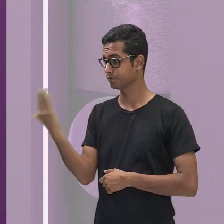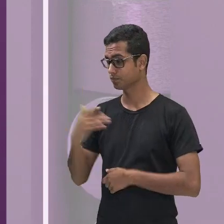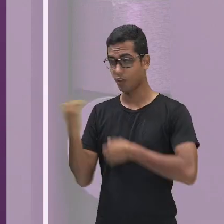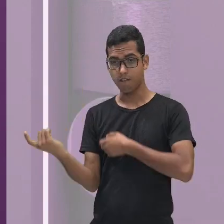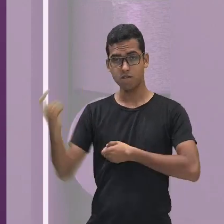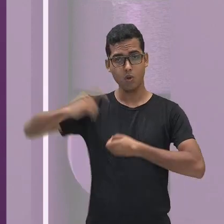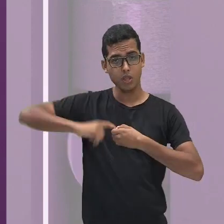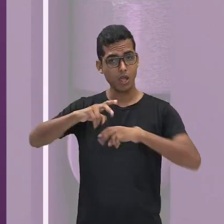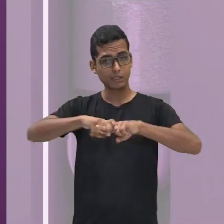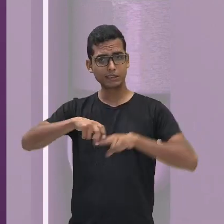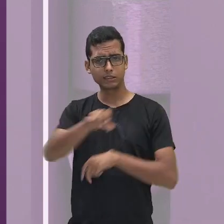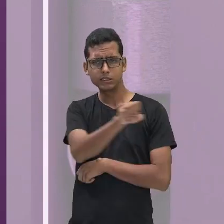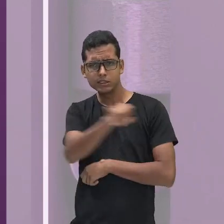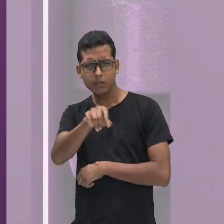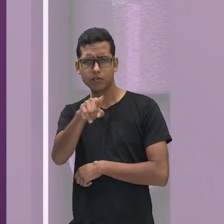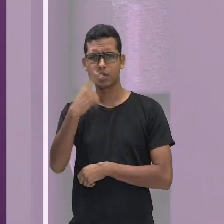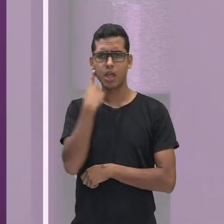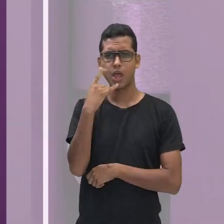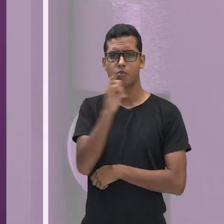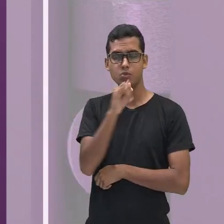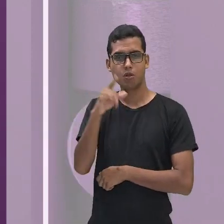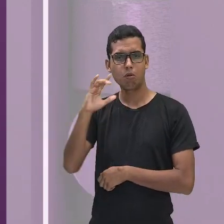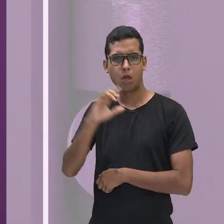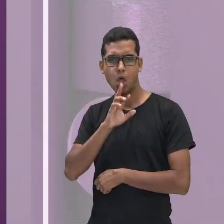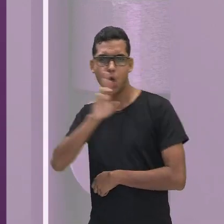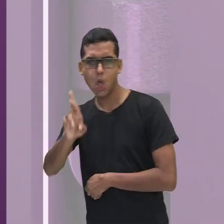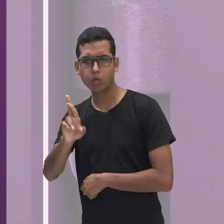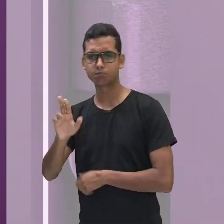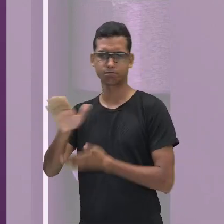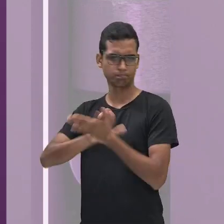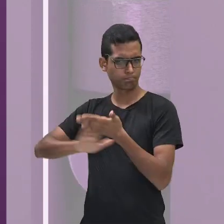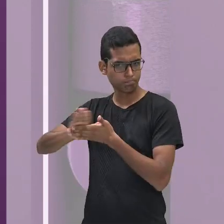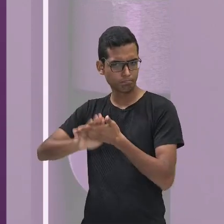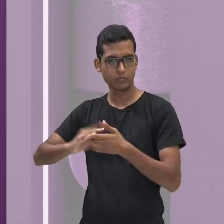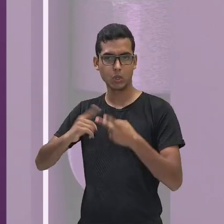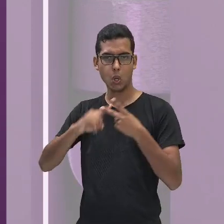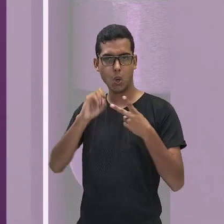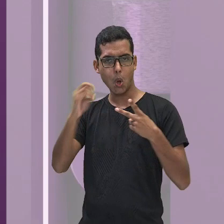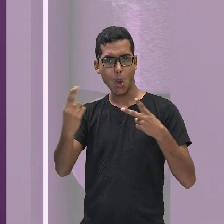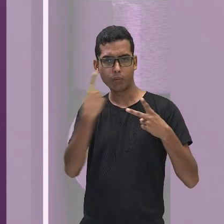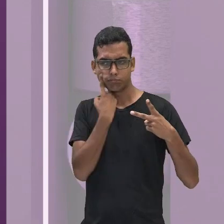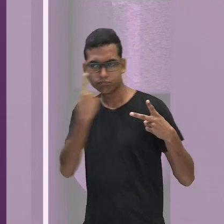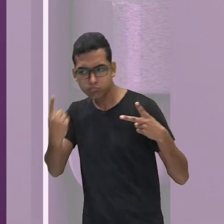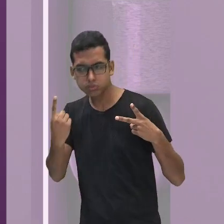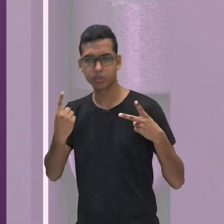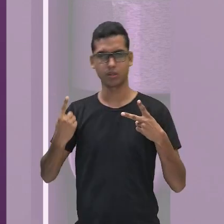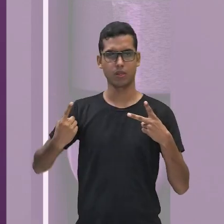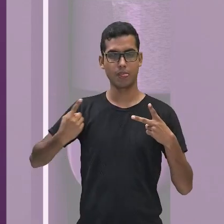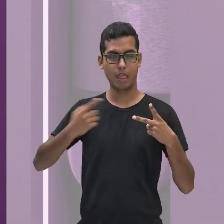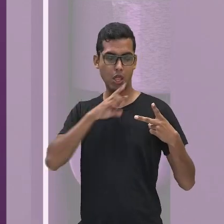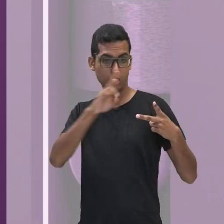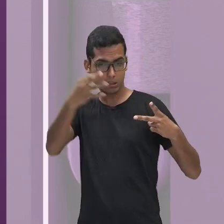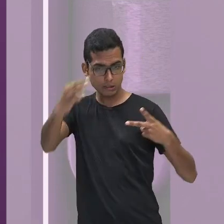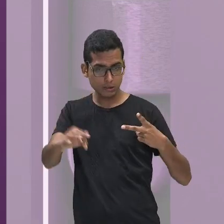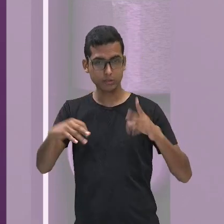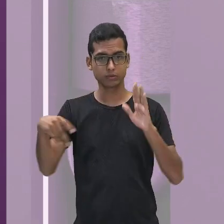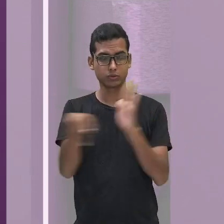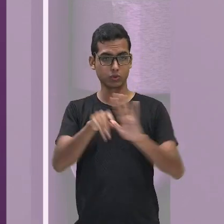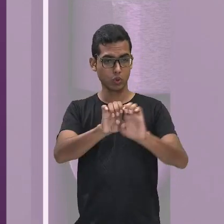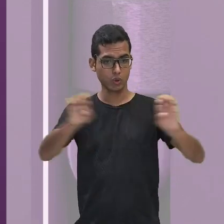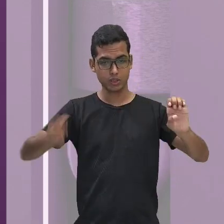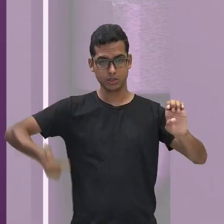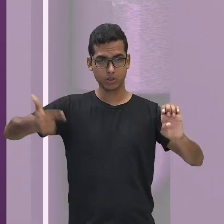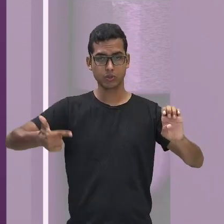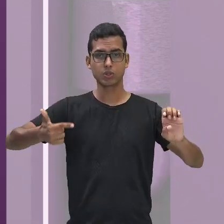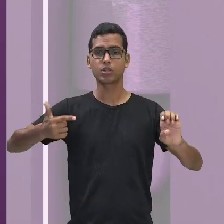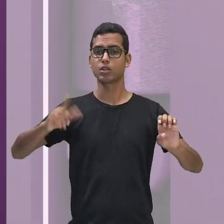por acaso você não conseguiu resolver, não conseguiu identificar aí a solução da nossa equação do segundo